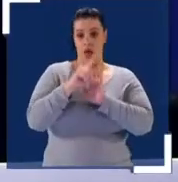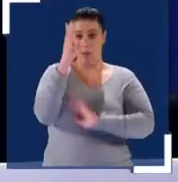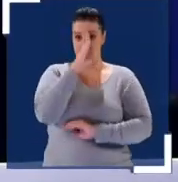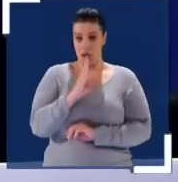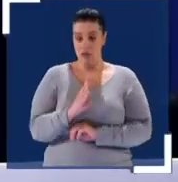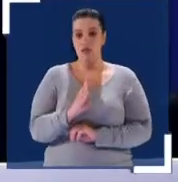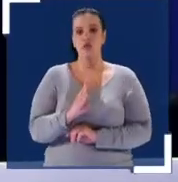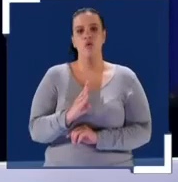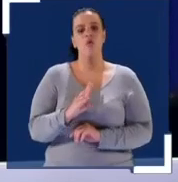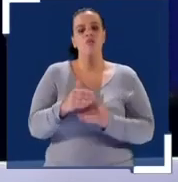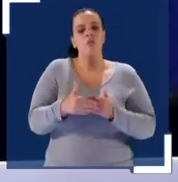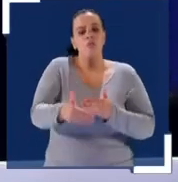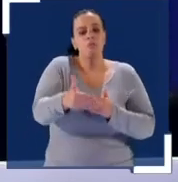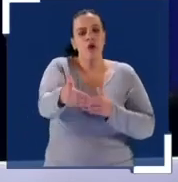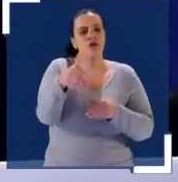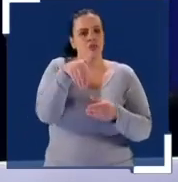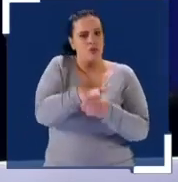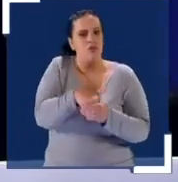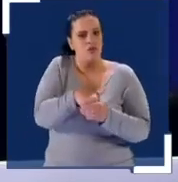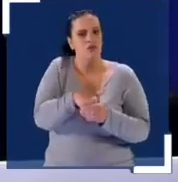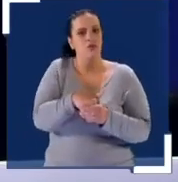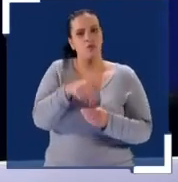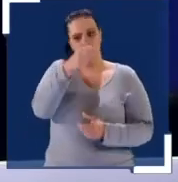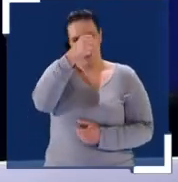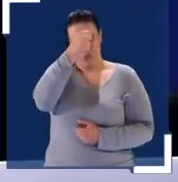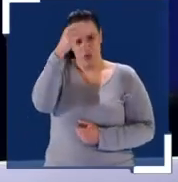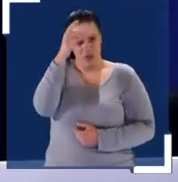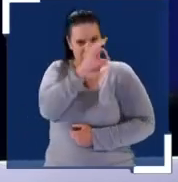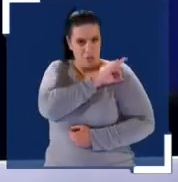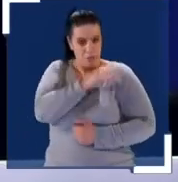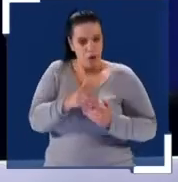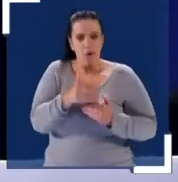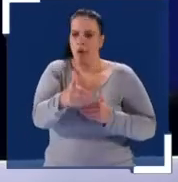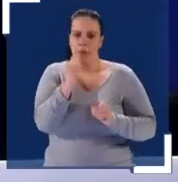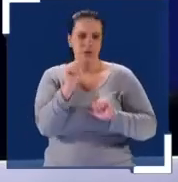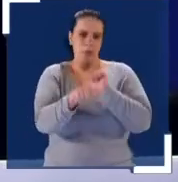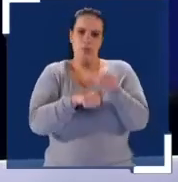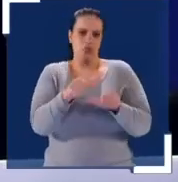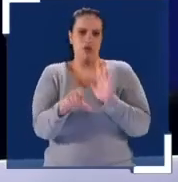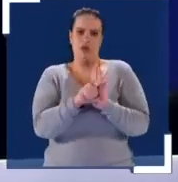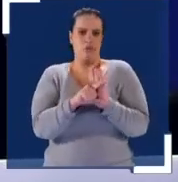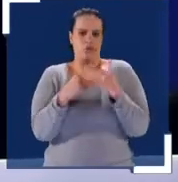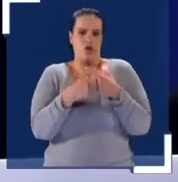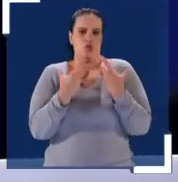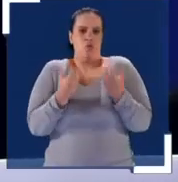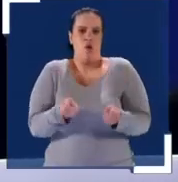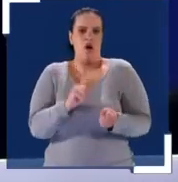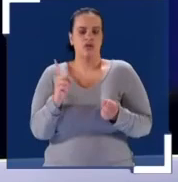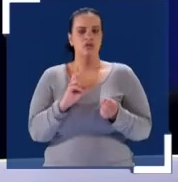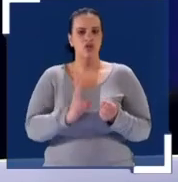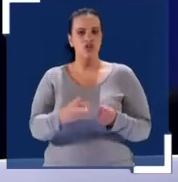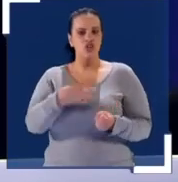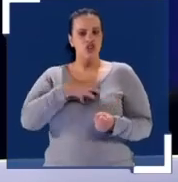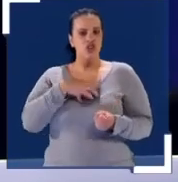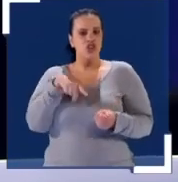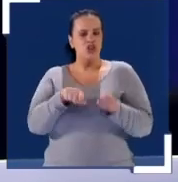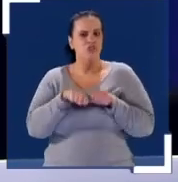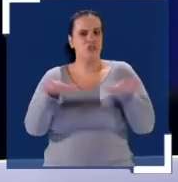nesse sentido, para as próximas eleições, são eleições municipais, tem que mudar. Não é possível, não é razoável que isso continue neste